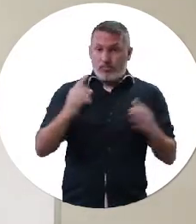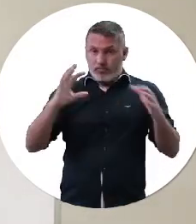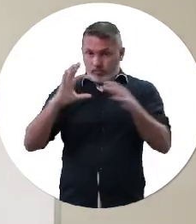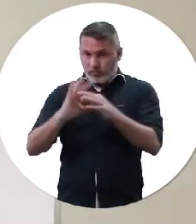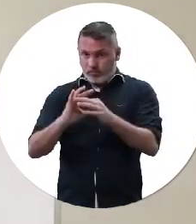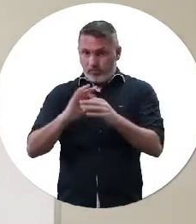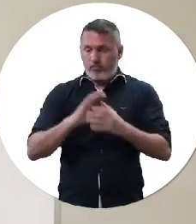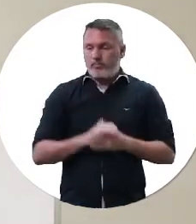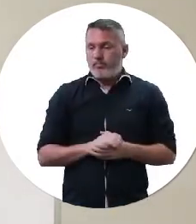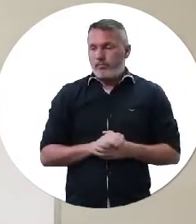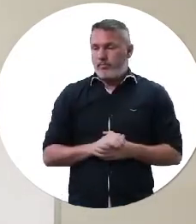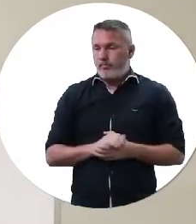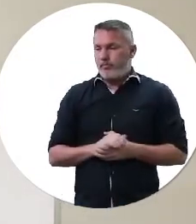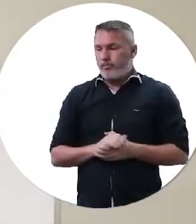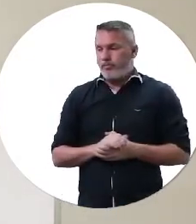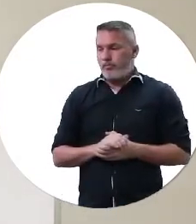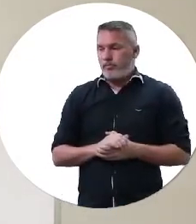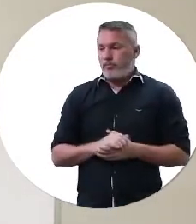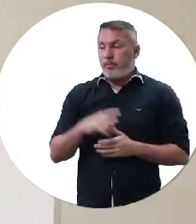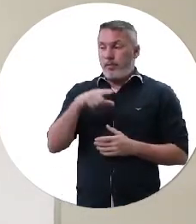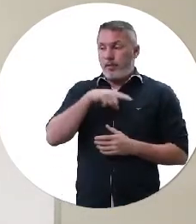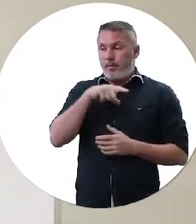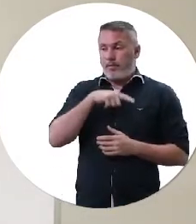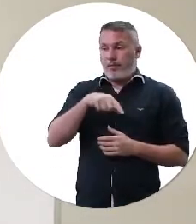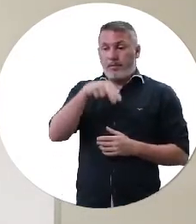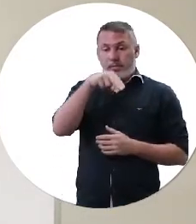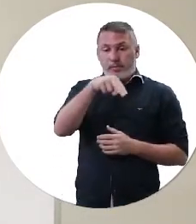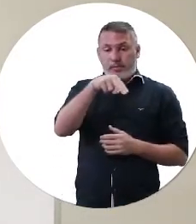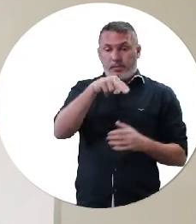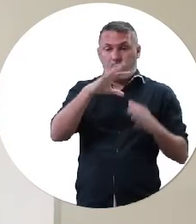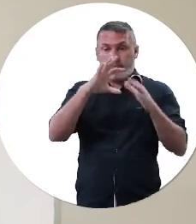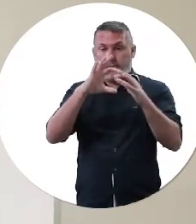amina secundária.